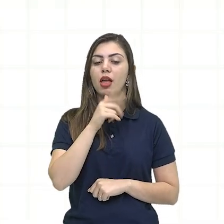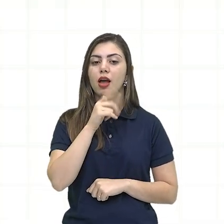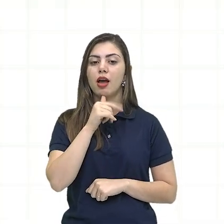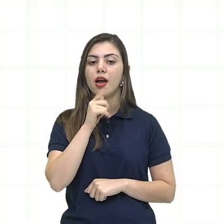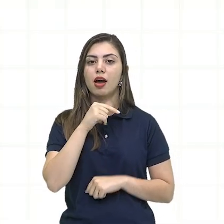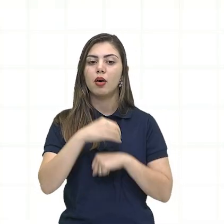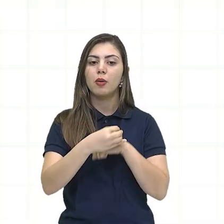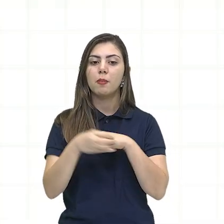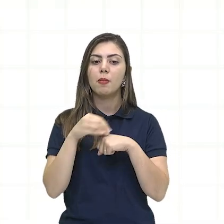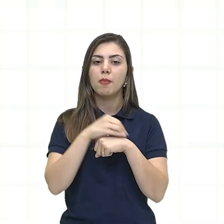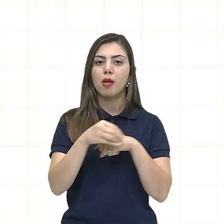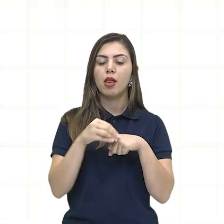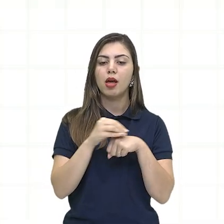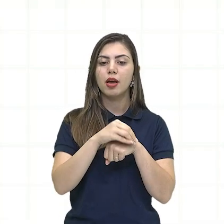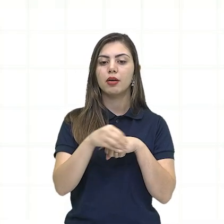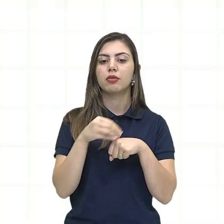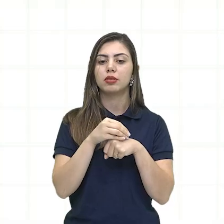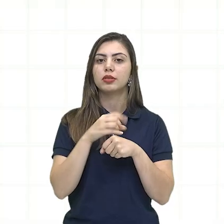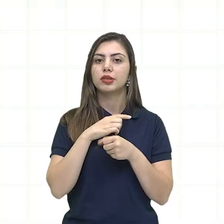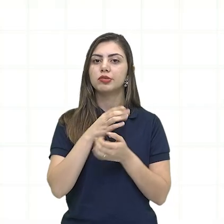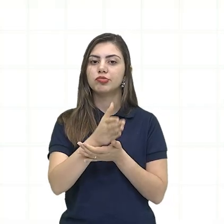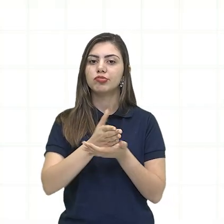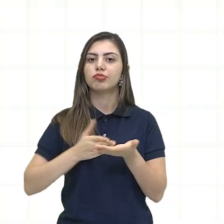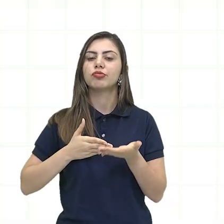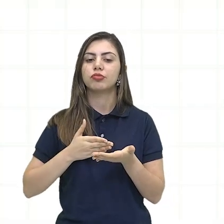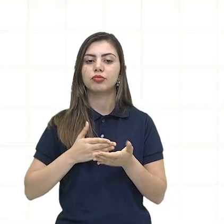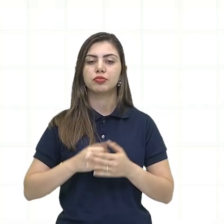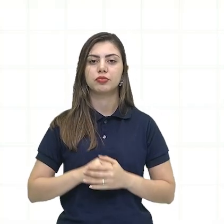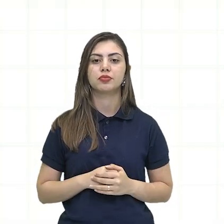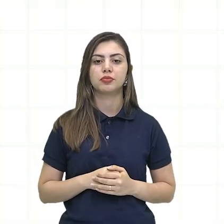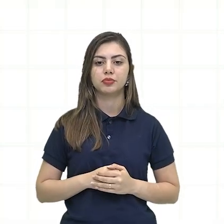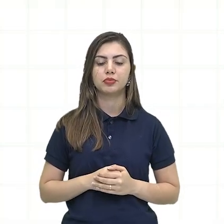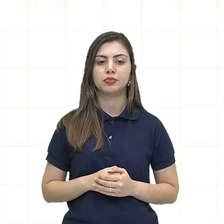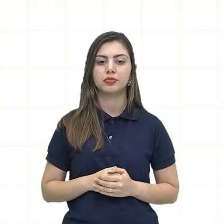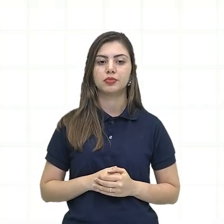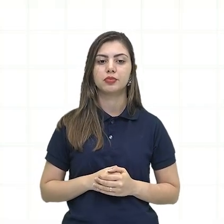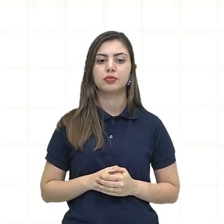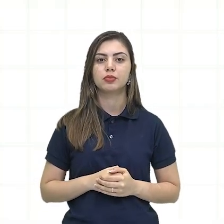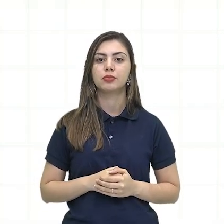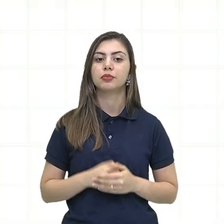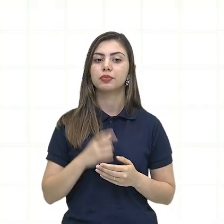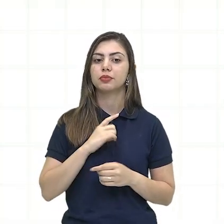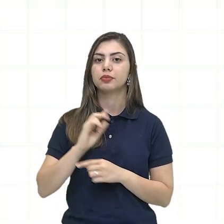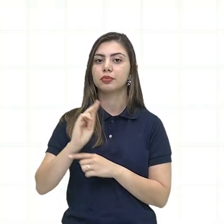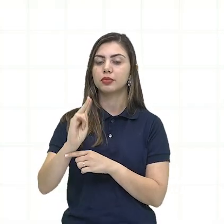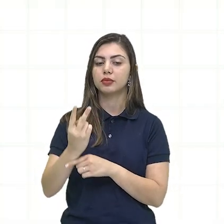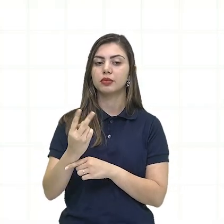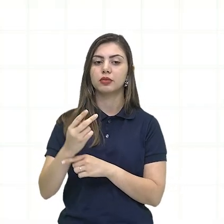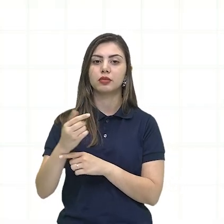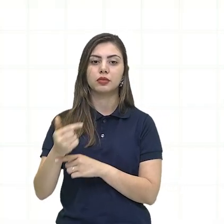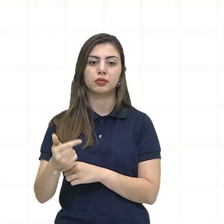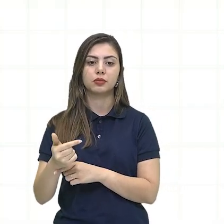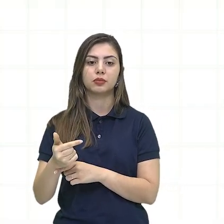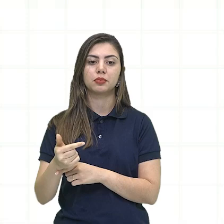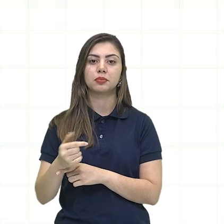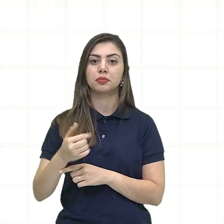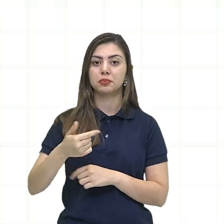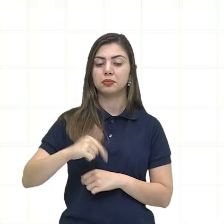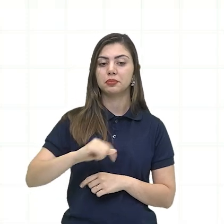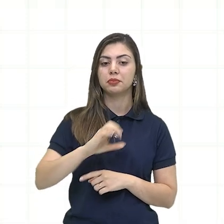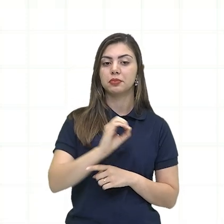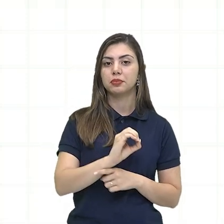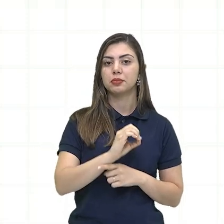da molécula da água, certo? Então, nós temos aqui o hidrogênio, né, e